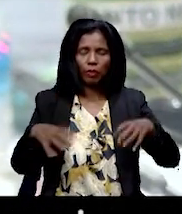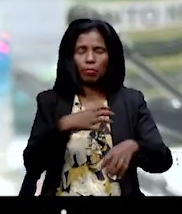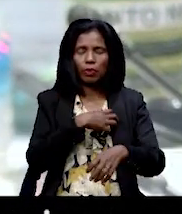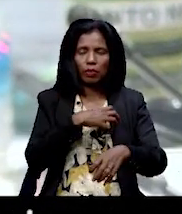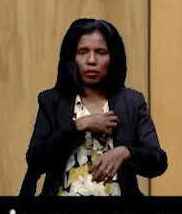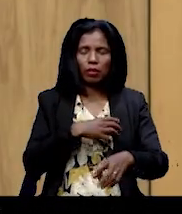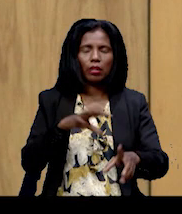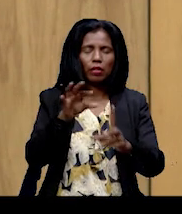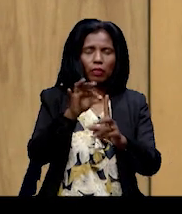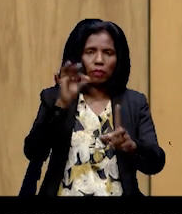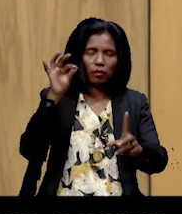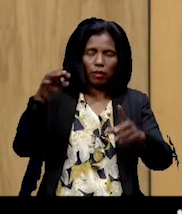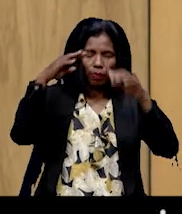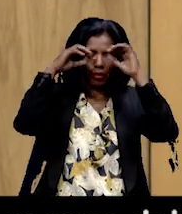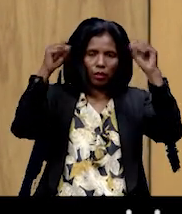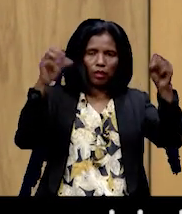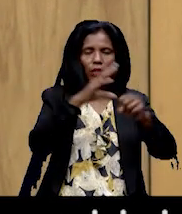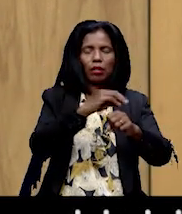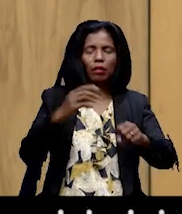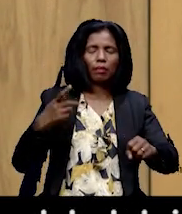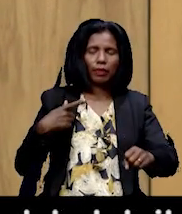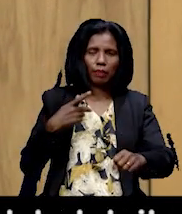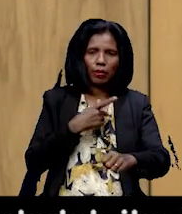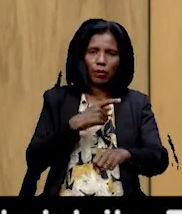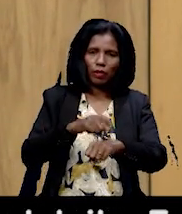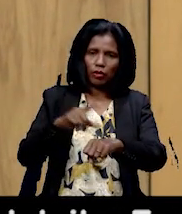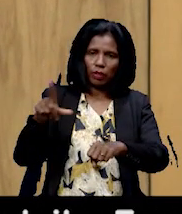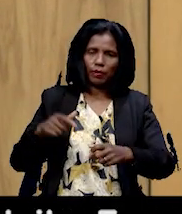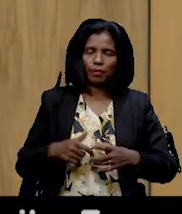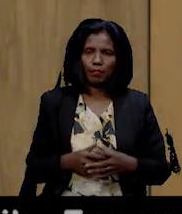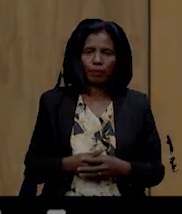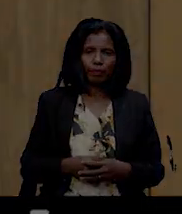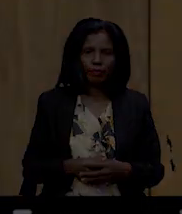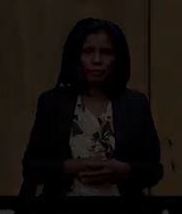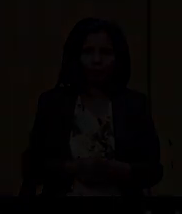eleição presidencial no parlamentar. Agostinho da Costa, Elugaio, Ziamen.